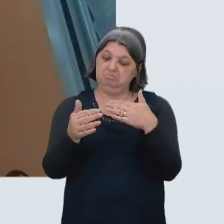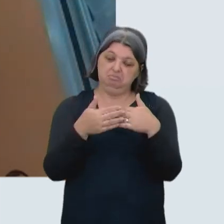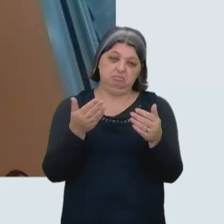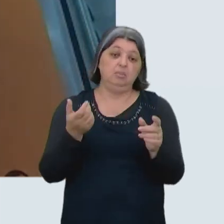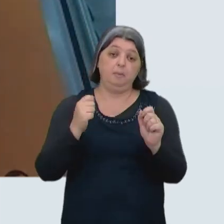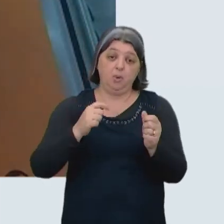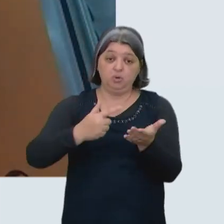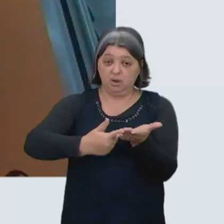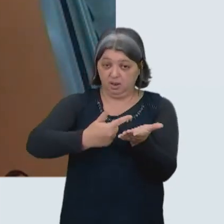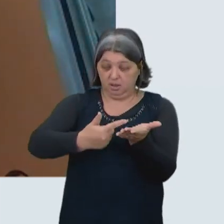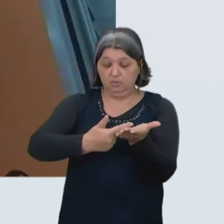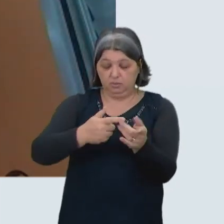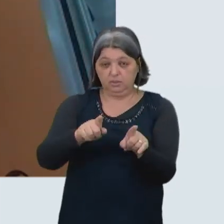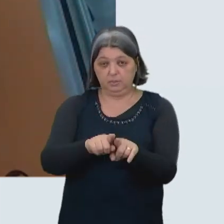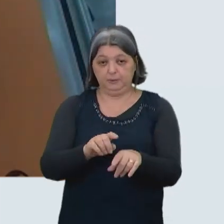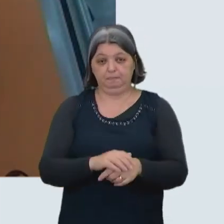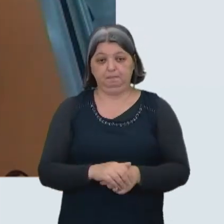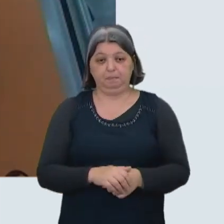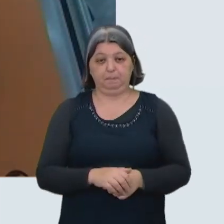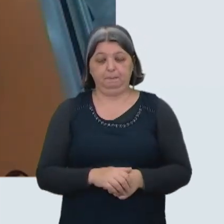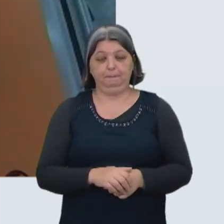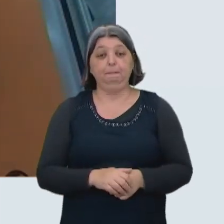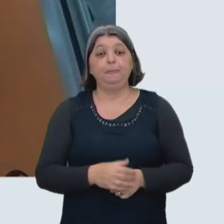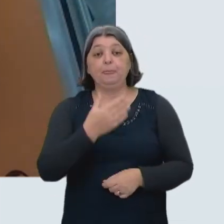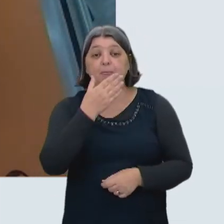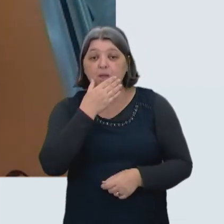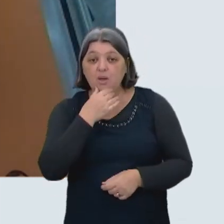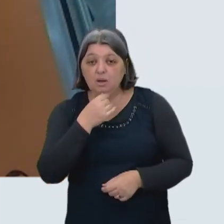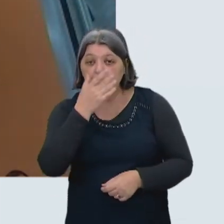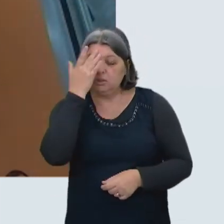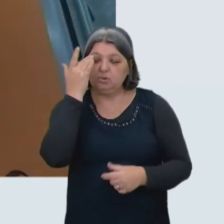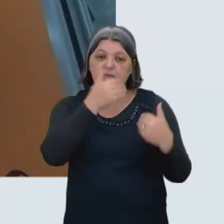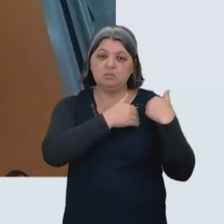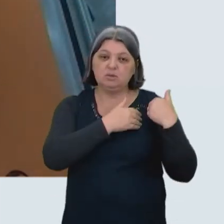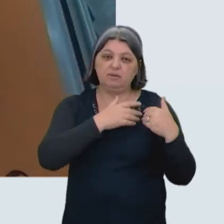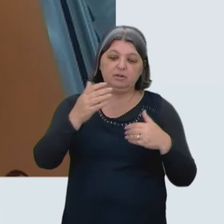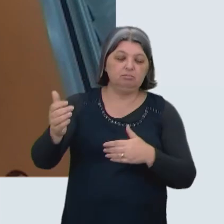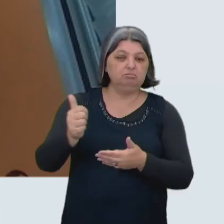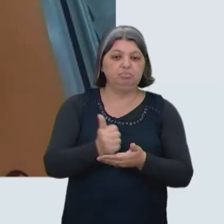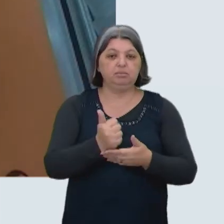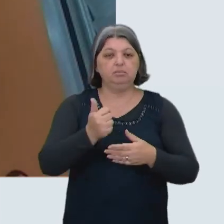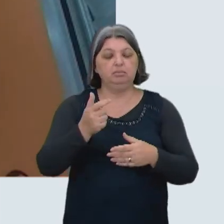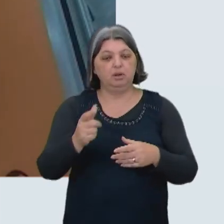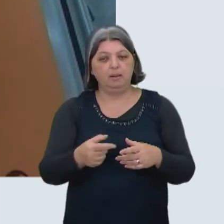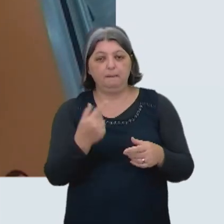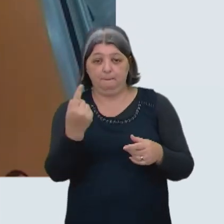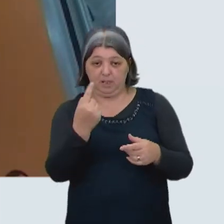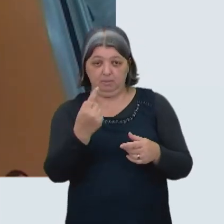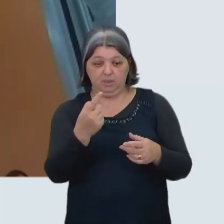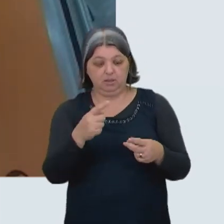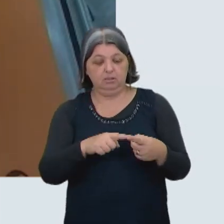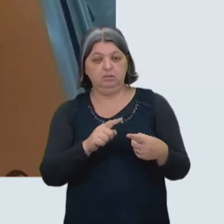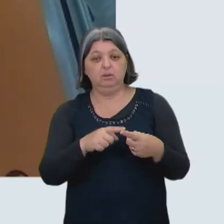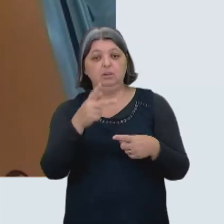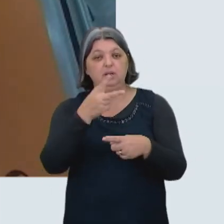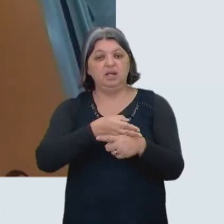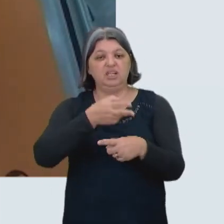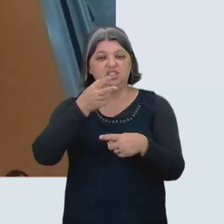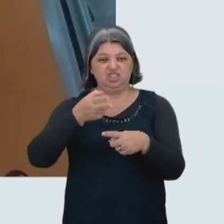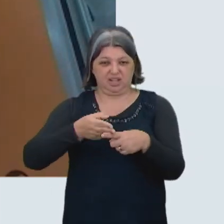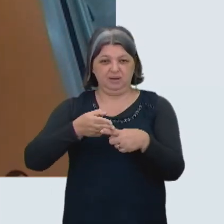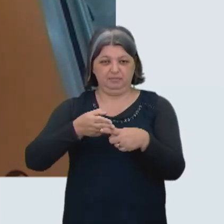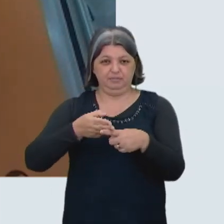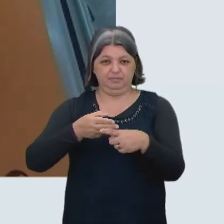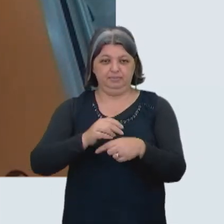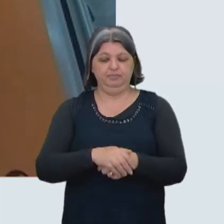um livro, né? Então o editor recebe aquele texto e na primeira parte ele vai realmente editar o texto. O